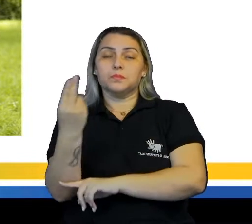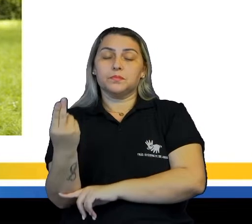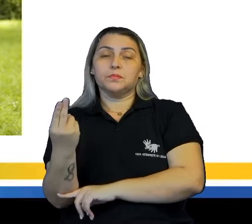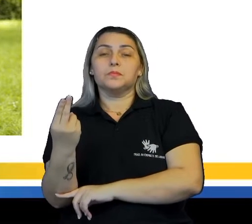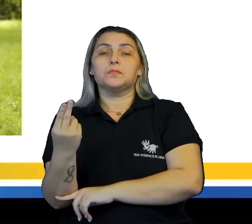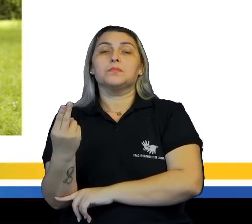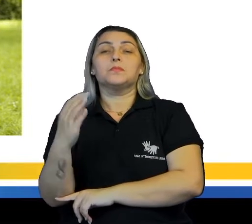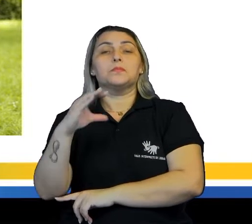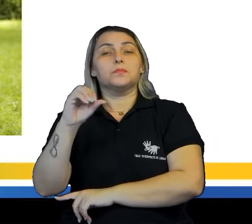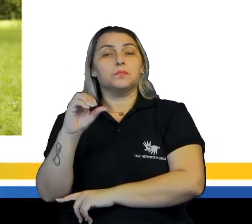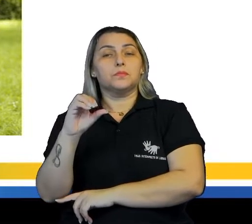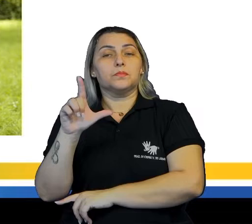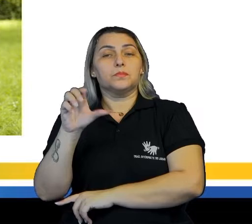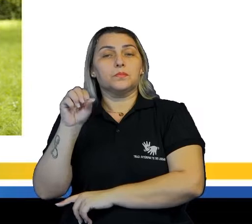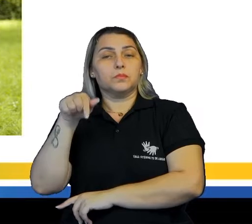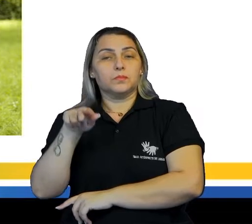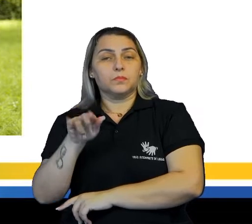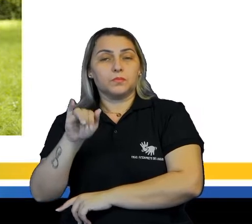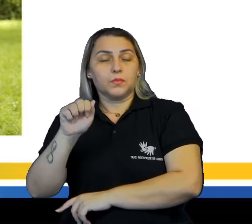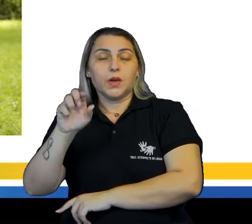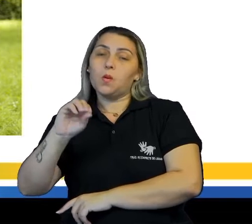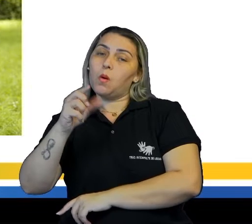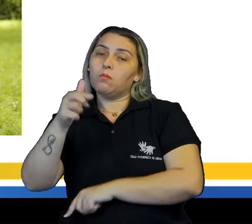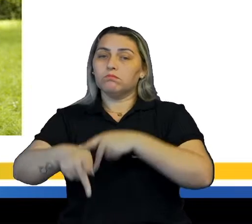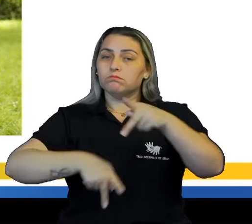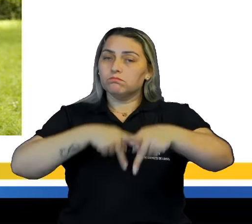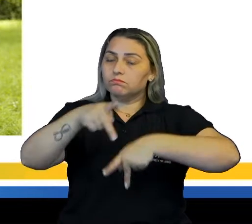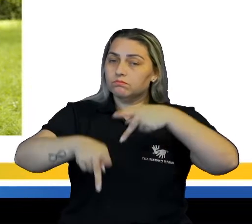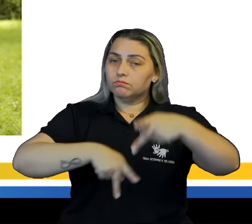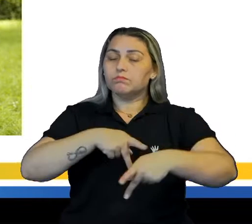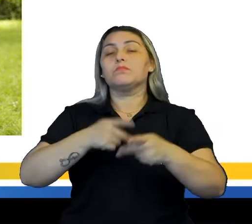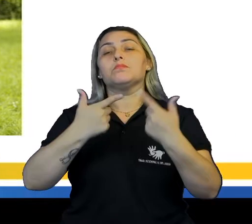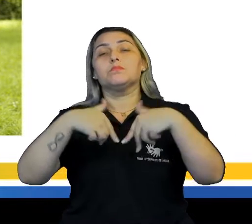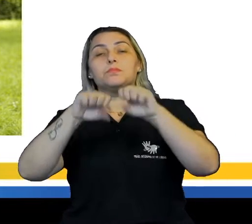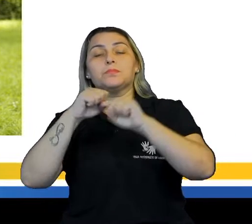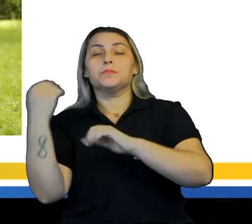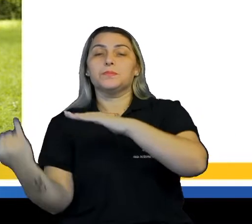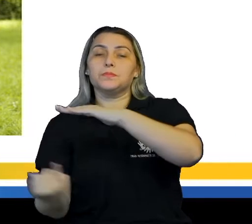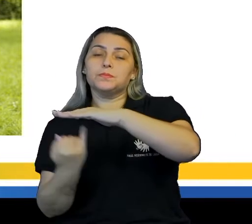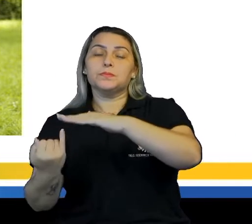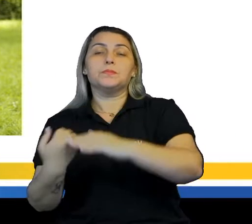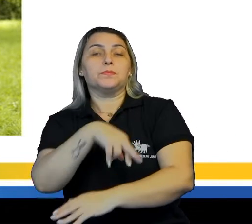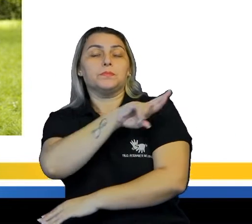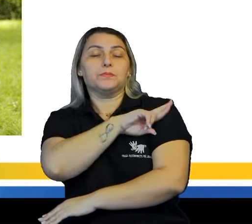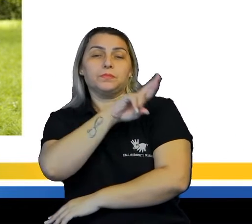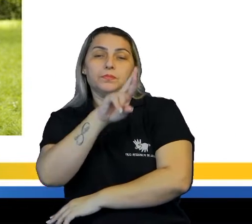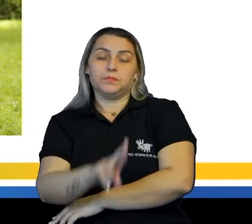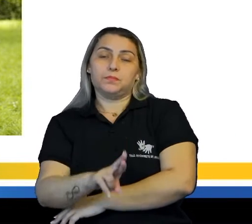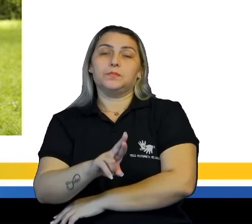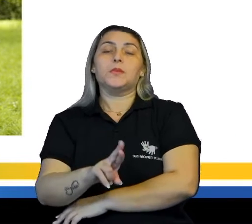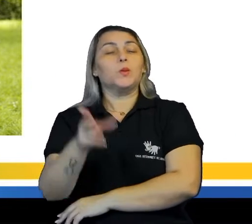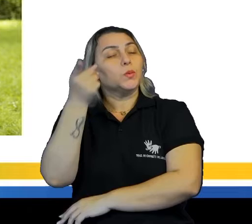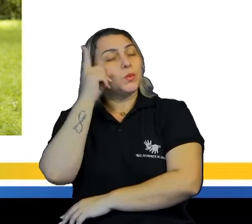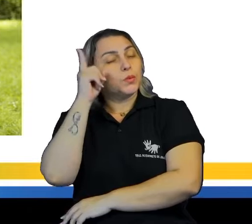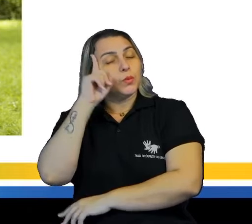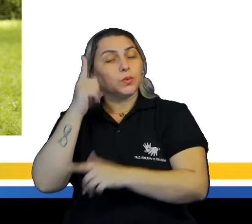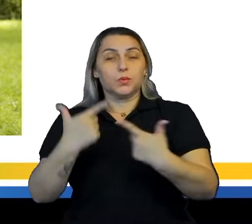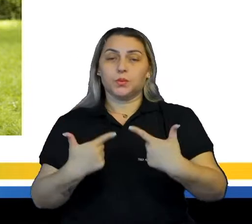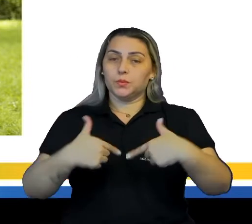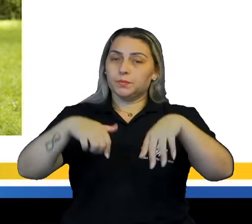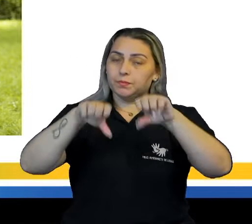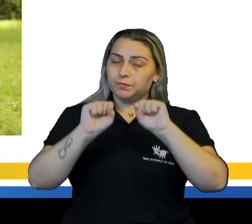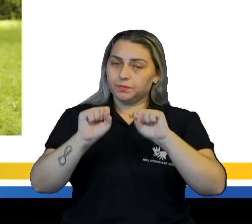de linguagem coloquial ou popular. A linguagem informal representa a linguagem do cotidiano,